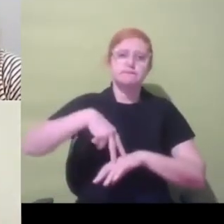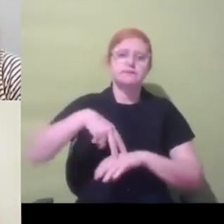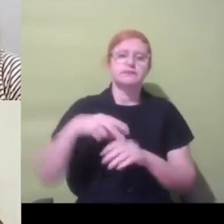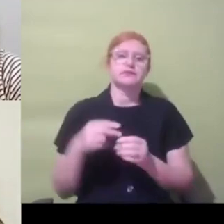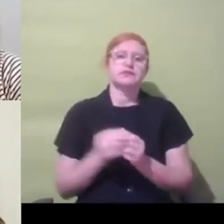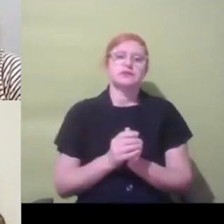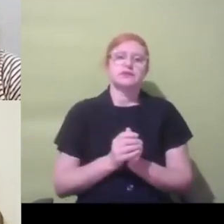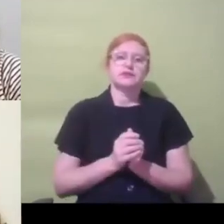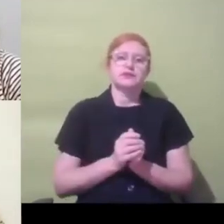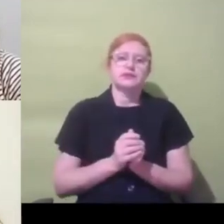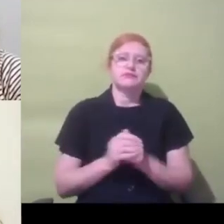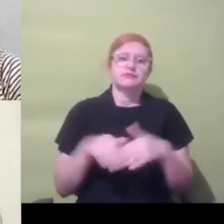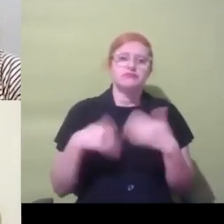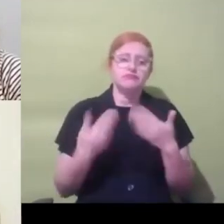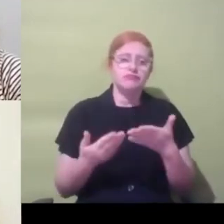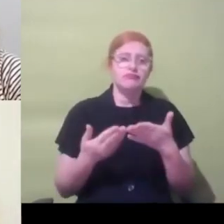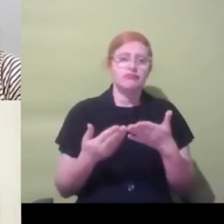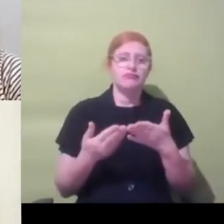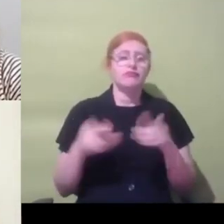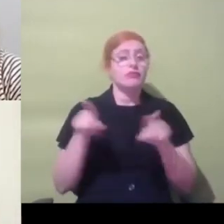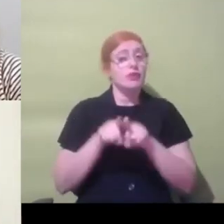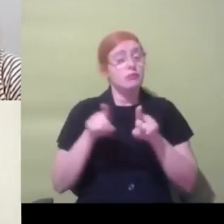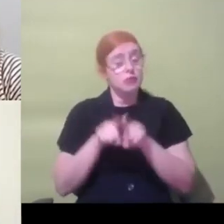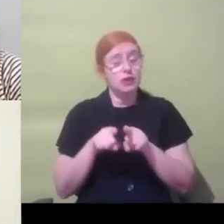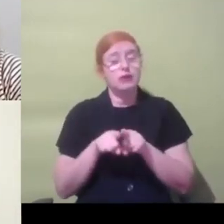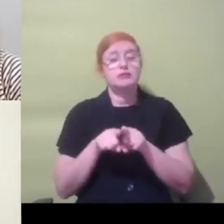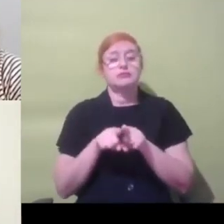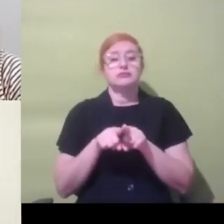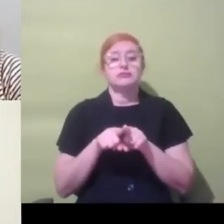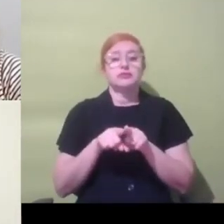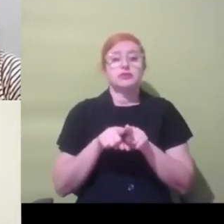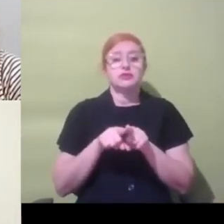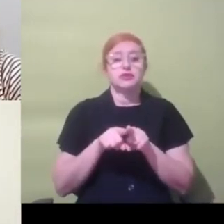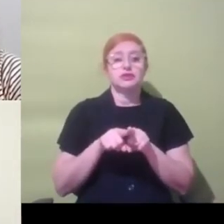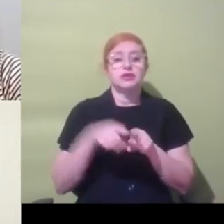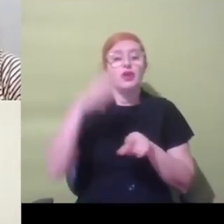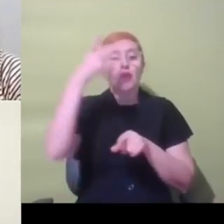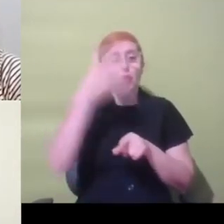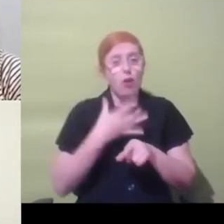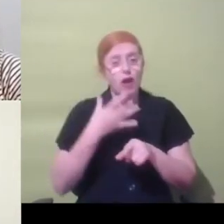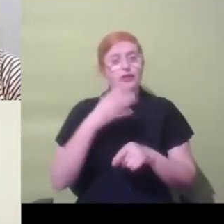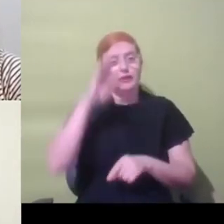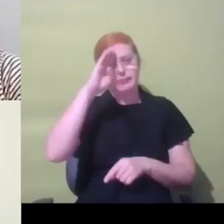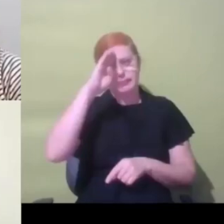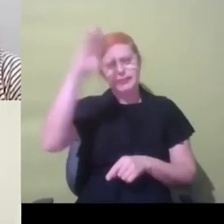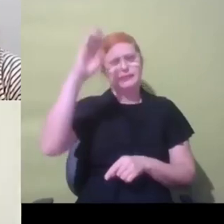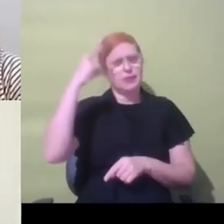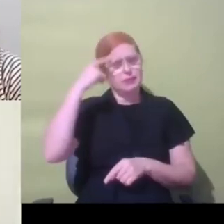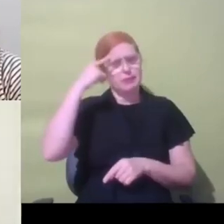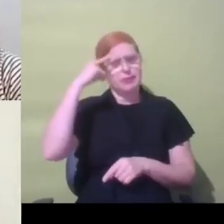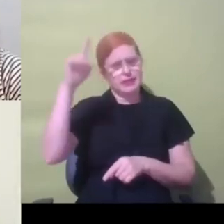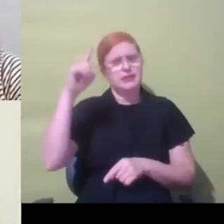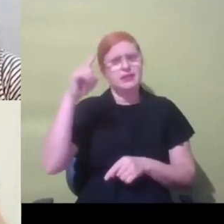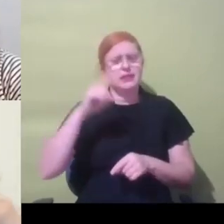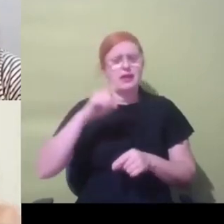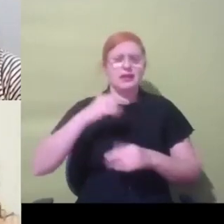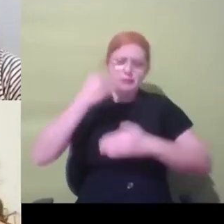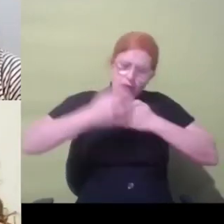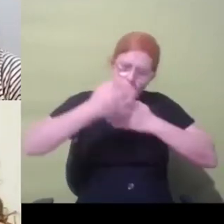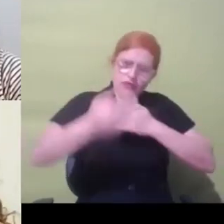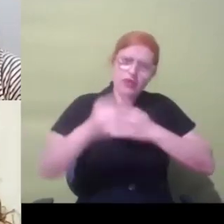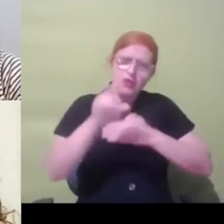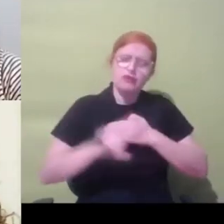a partir disso, assim, e sobretudo também, eu acho que é uma coisa fundamental para a gente pensar no nosso processo na